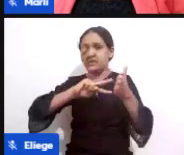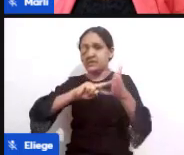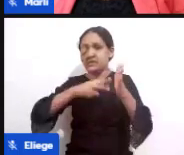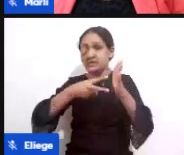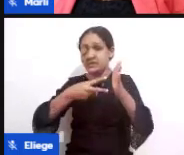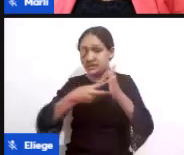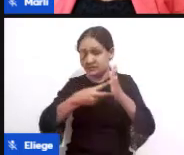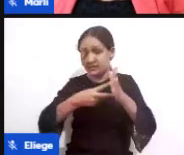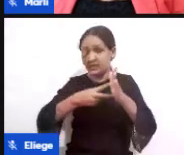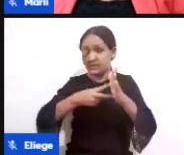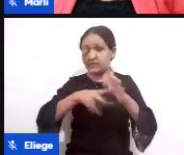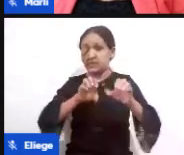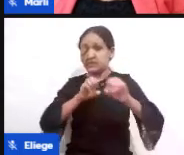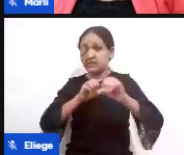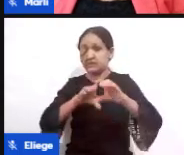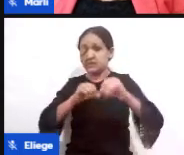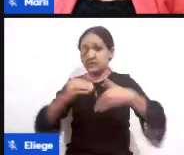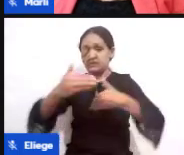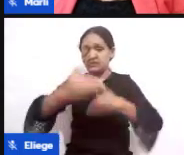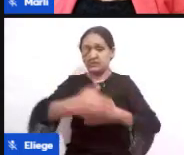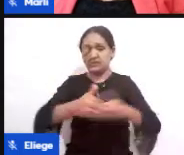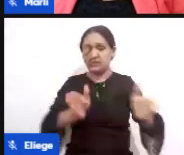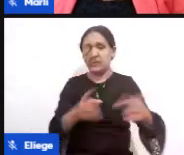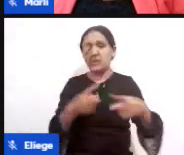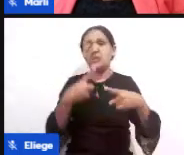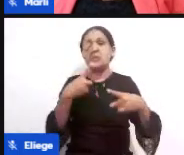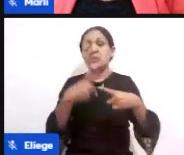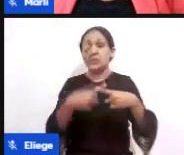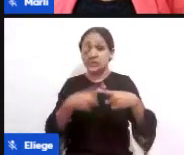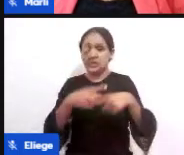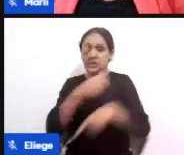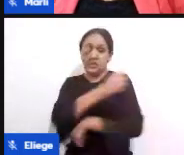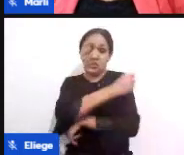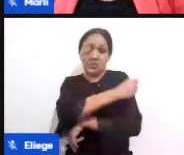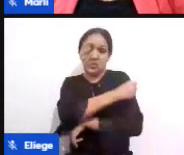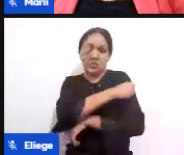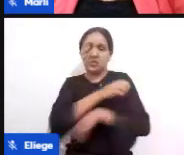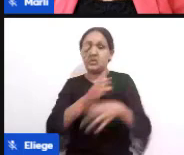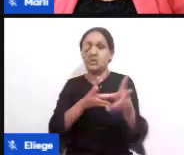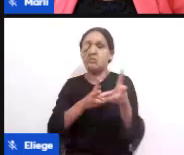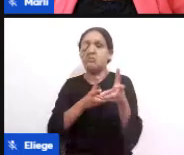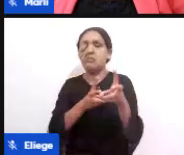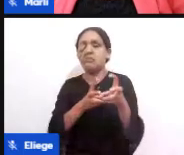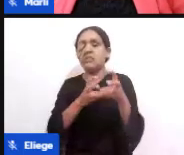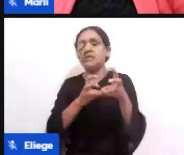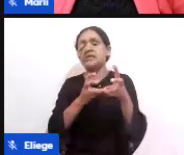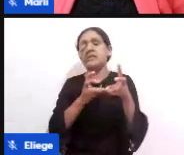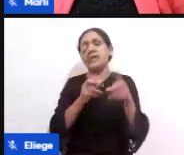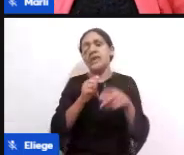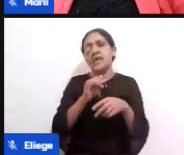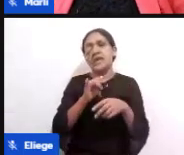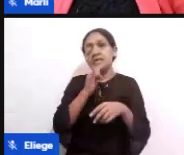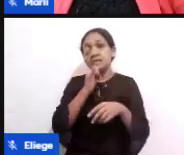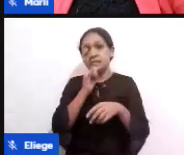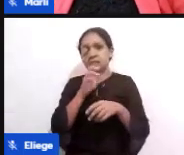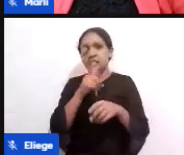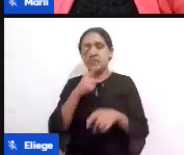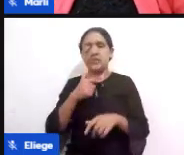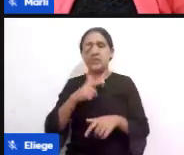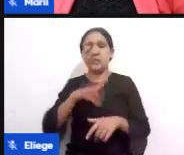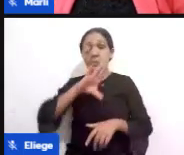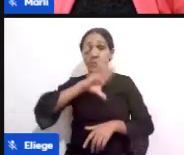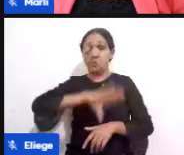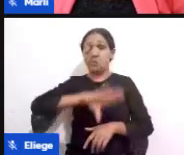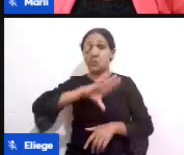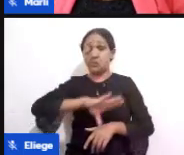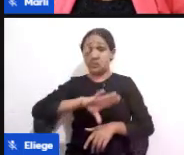aula. Porque o aluno ele percebe que o que ele está trabalhando em língua portuguesa, por exemplo, tem ligação com o que ele